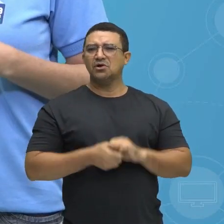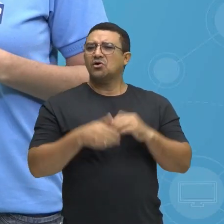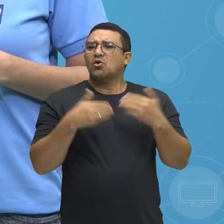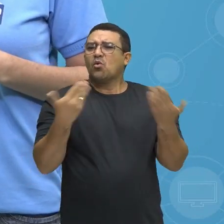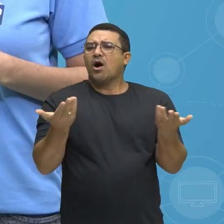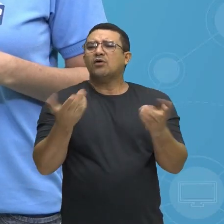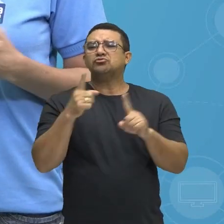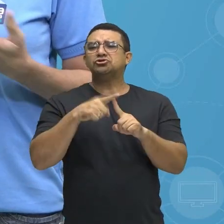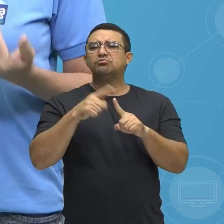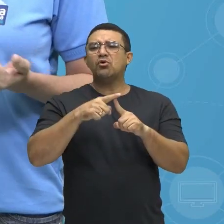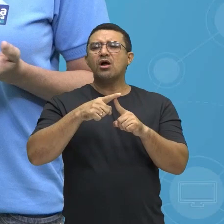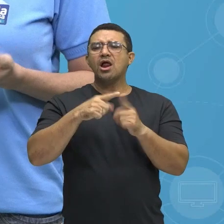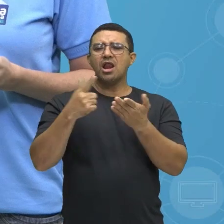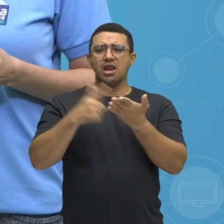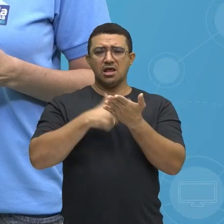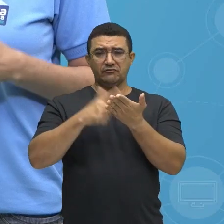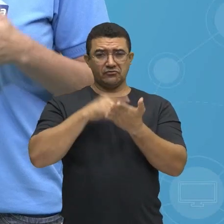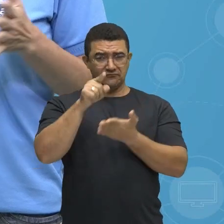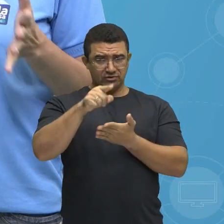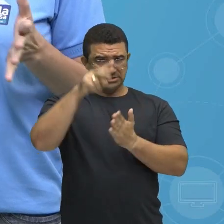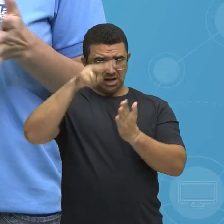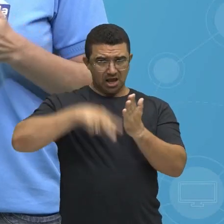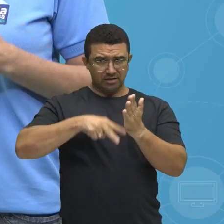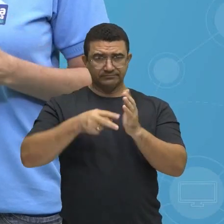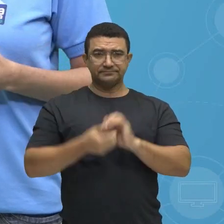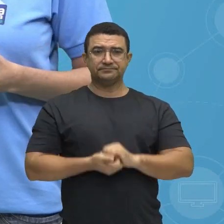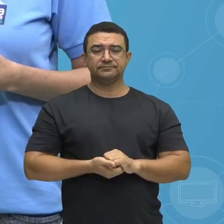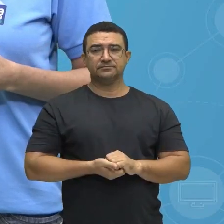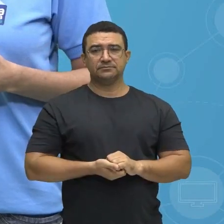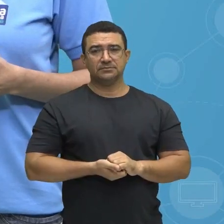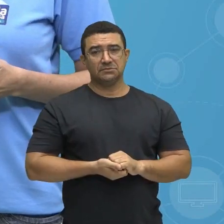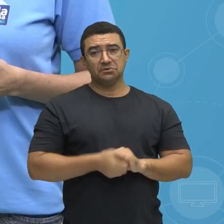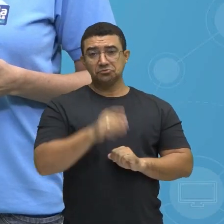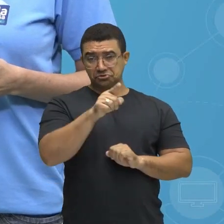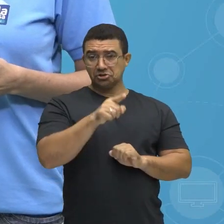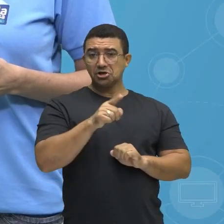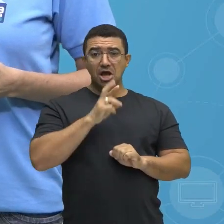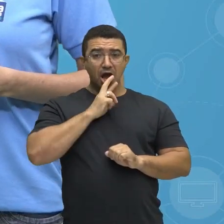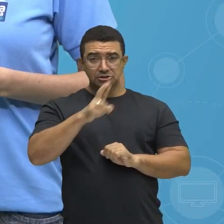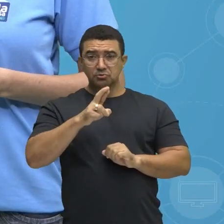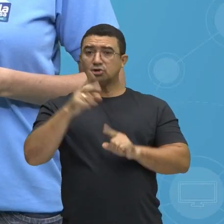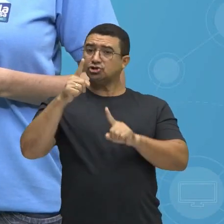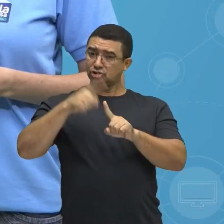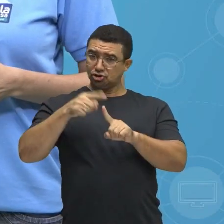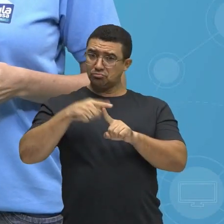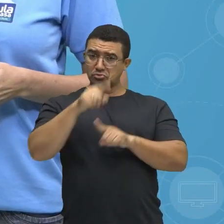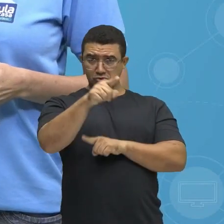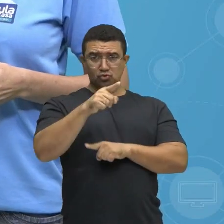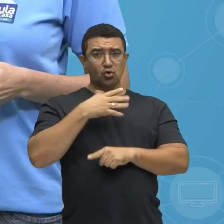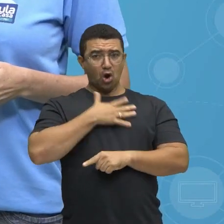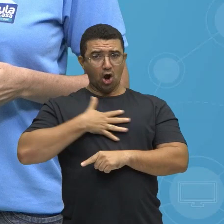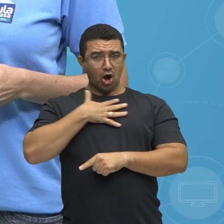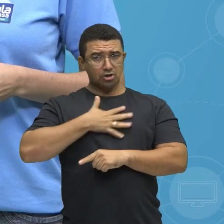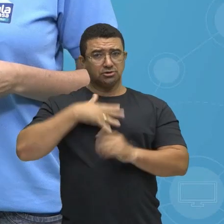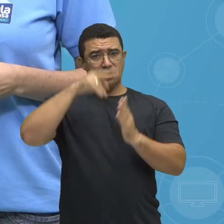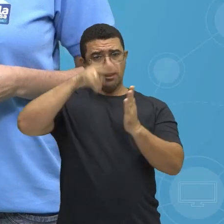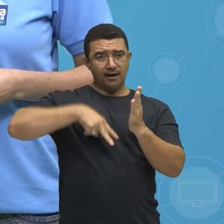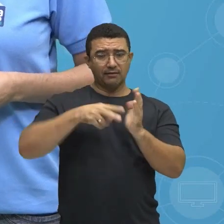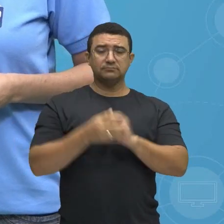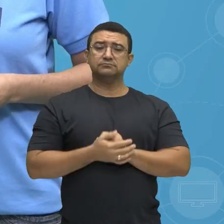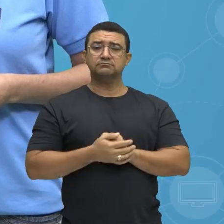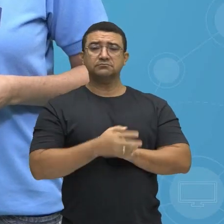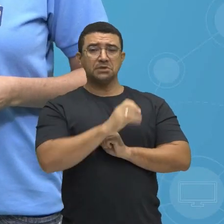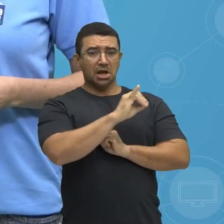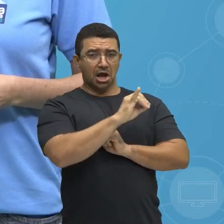What kind of book? Então, você vai responder o tipo que você gosta de ler, como nós temos aqui na nossa resposta. I like to